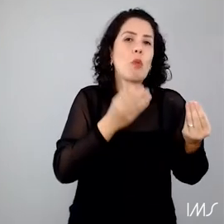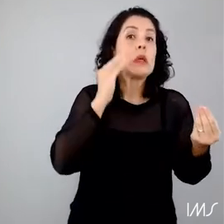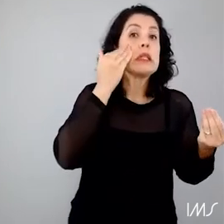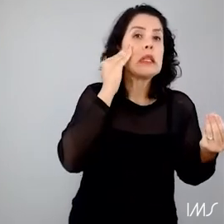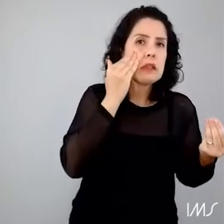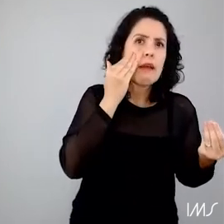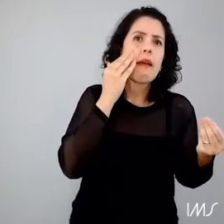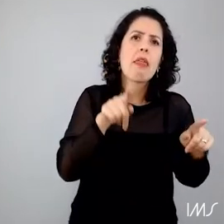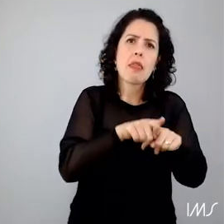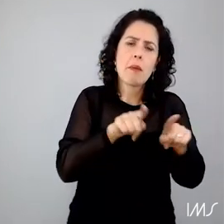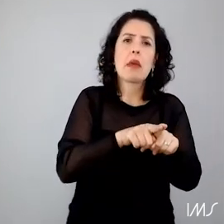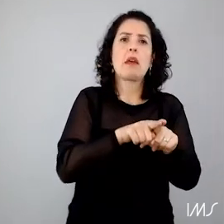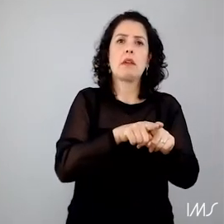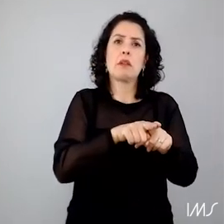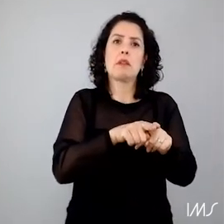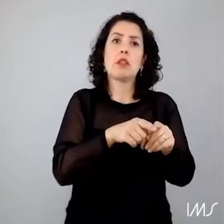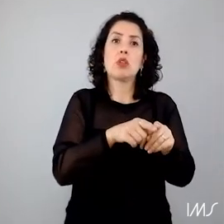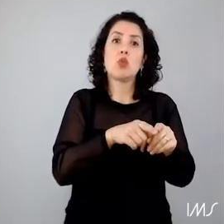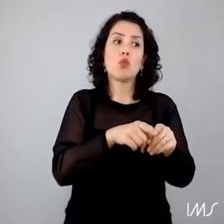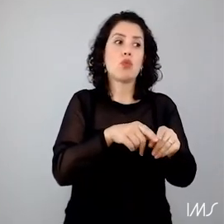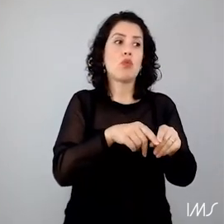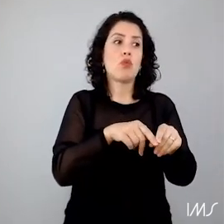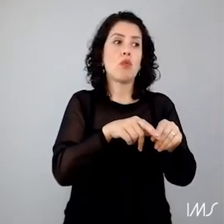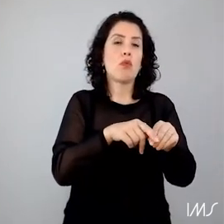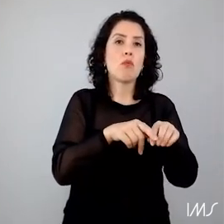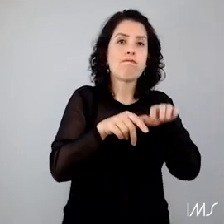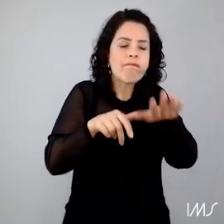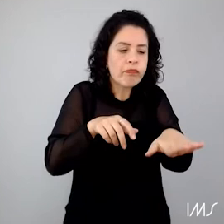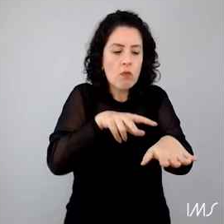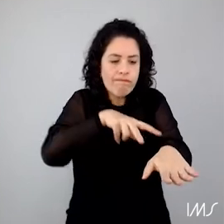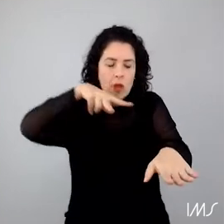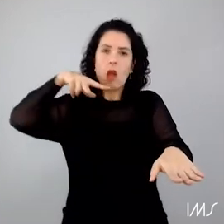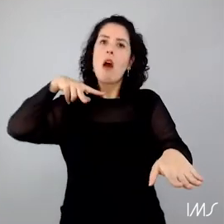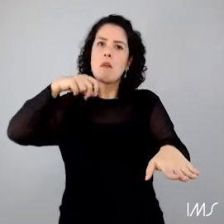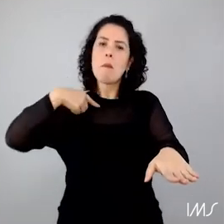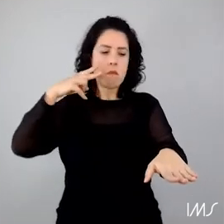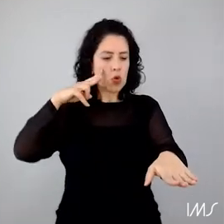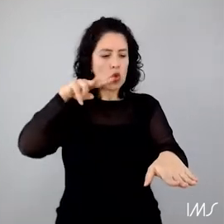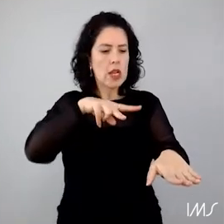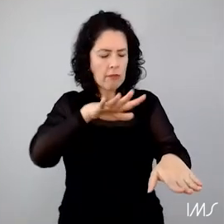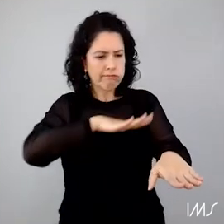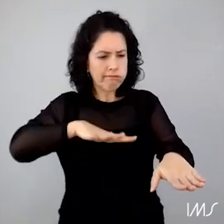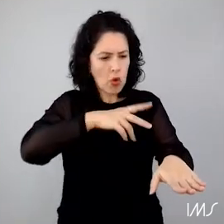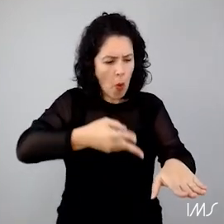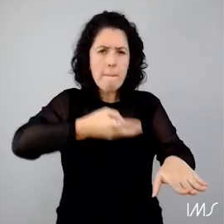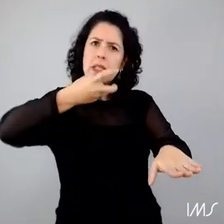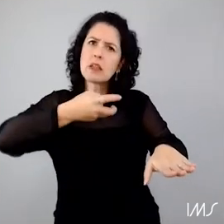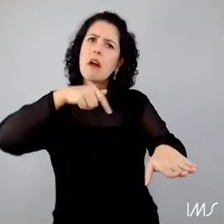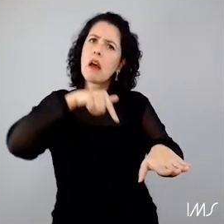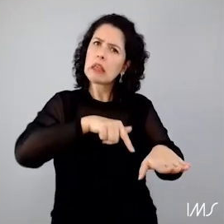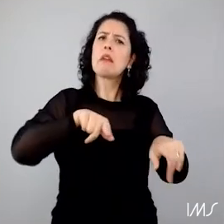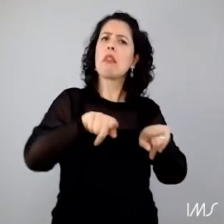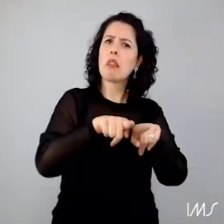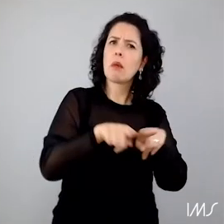das artes, inclusive, né, onde você tem, obviamente, marcos como a obra de Geraldo Barros no